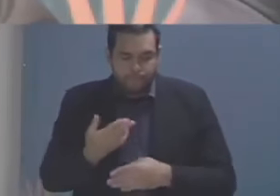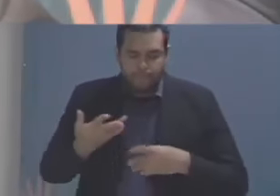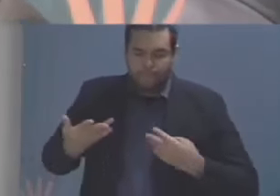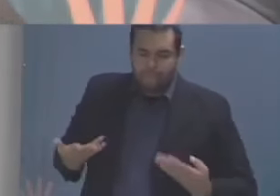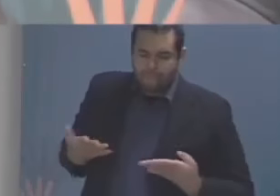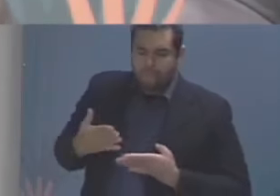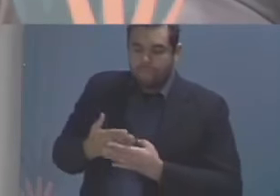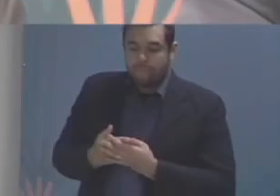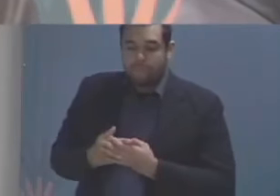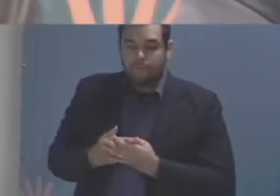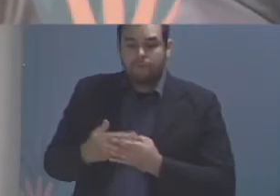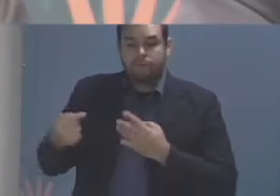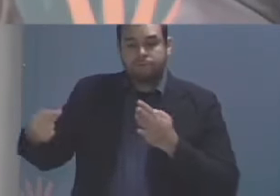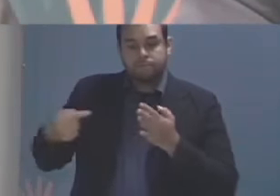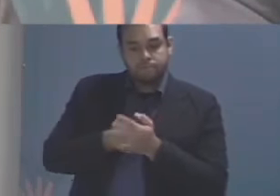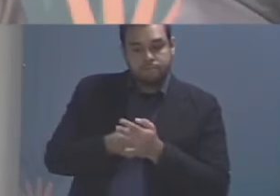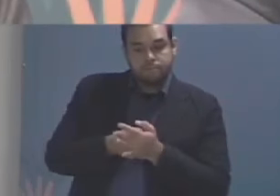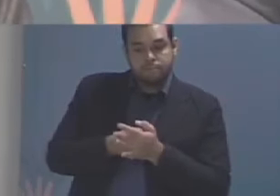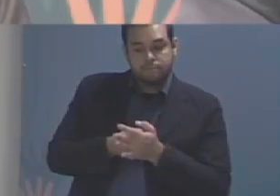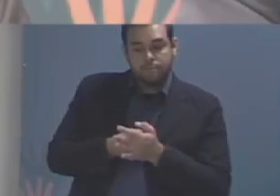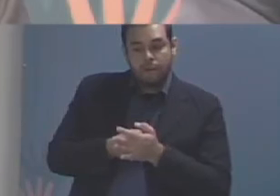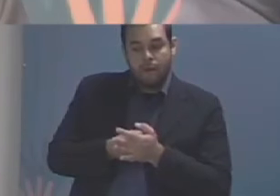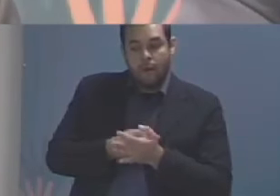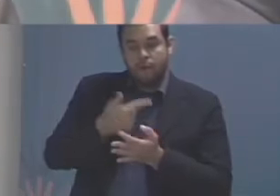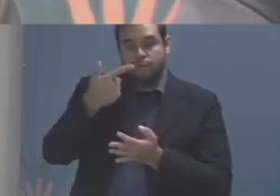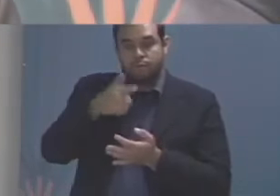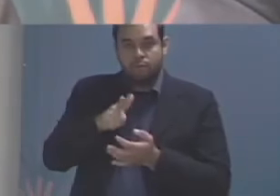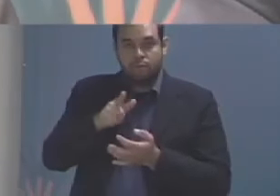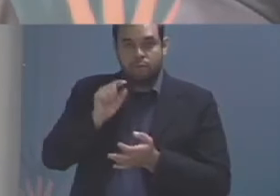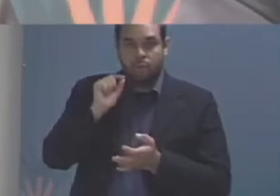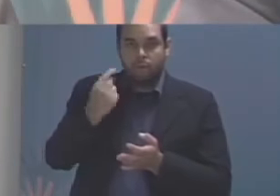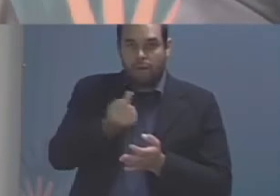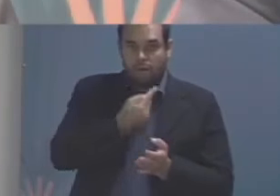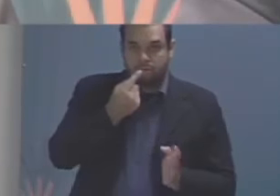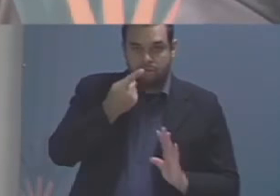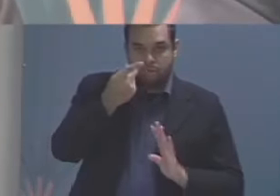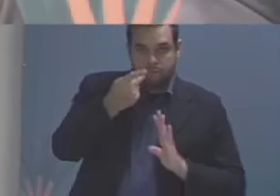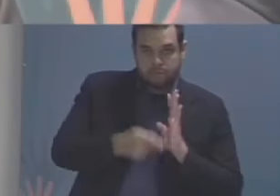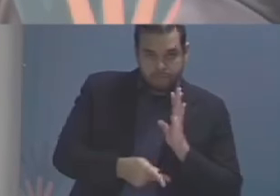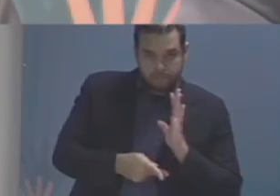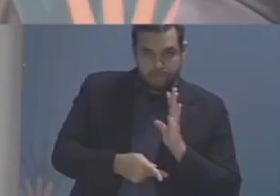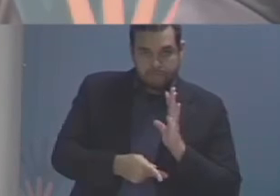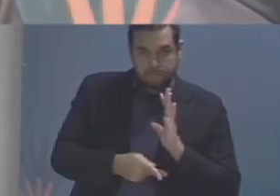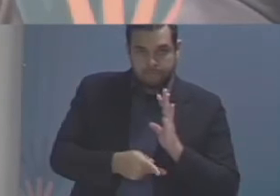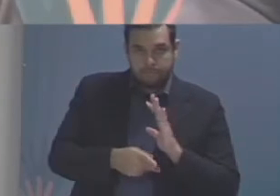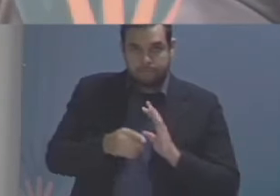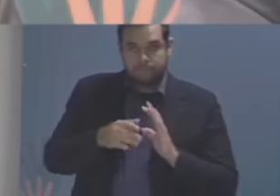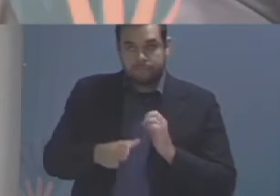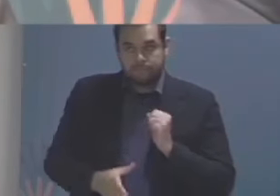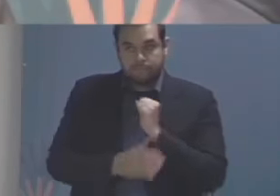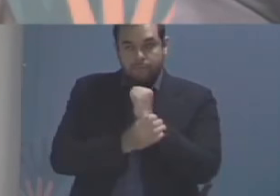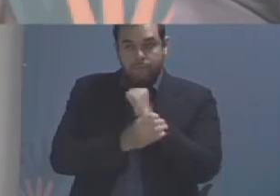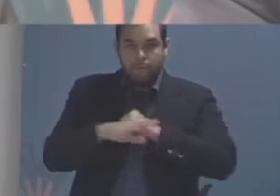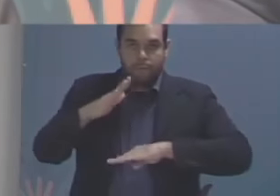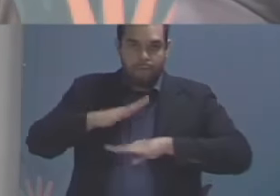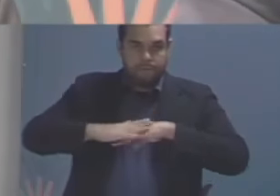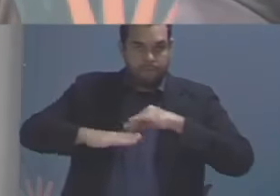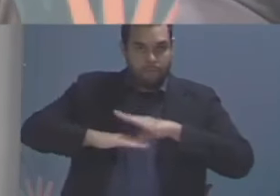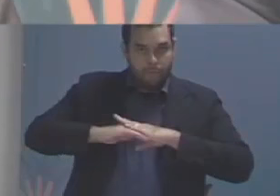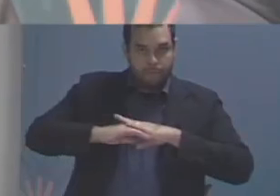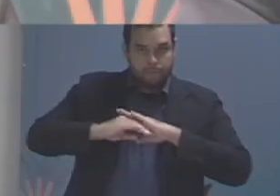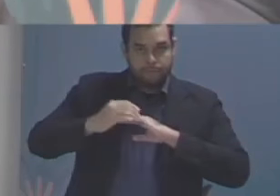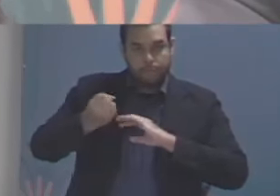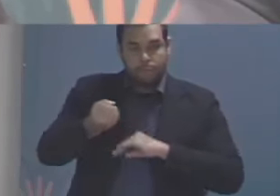Agostinho, sua pergunta reforça o nosso projeto, reforça o projeto em curso do Fortalecer a Profissão, da